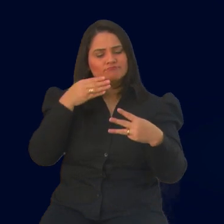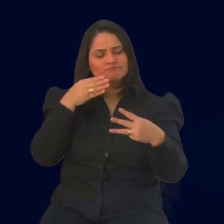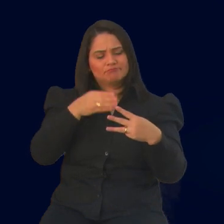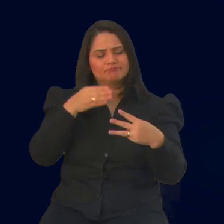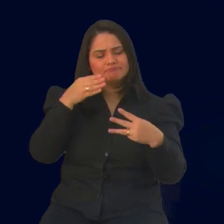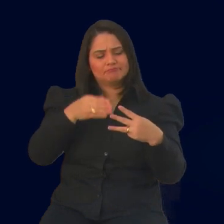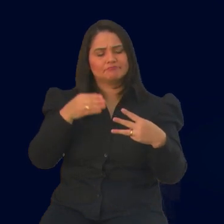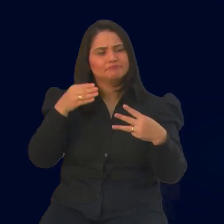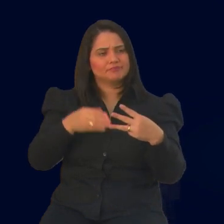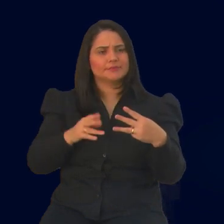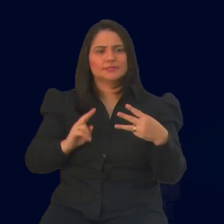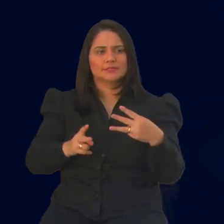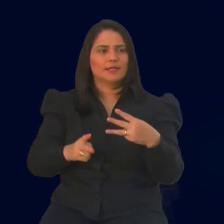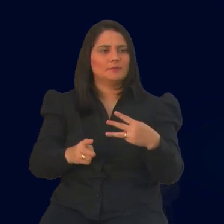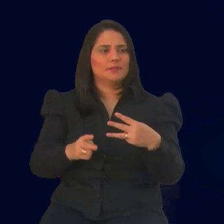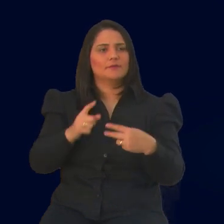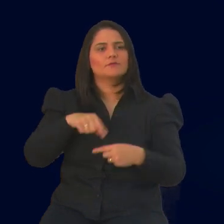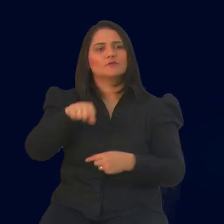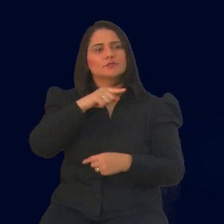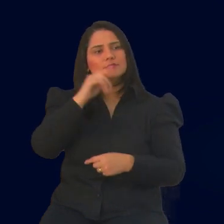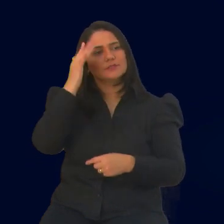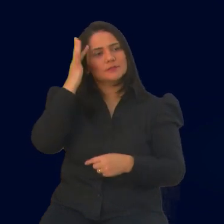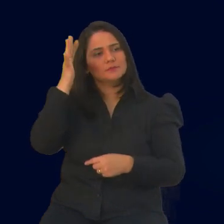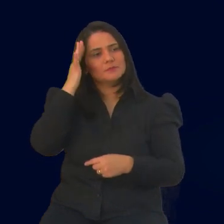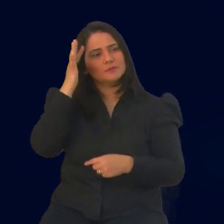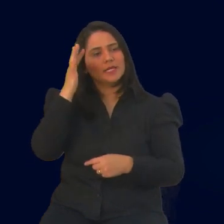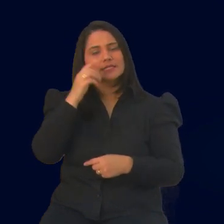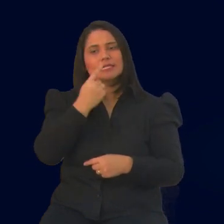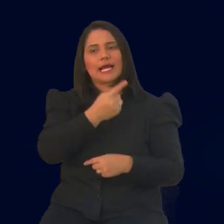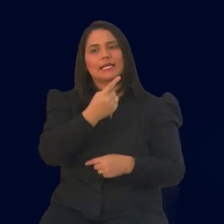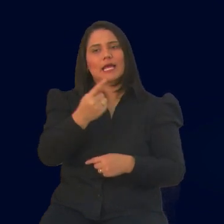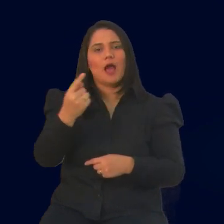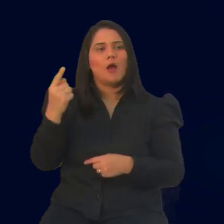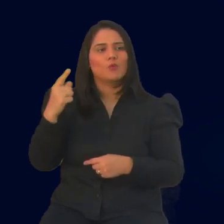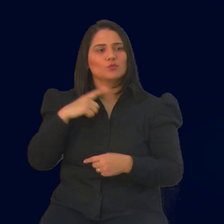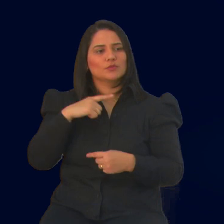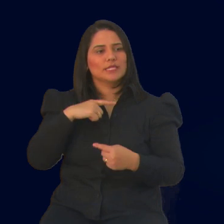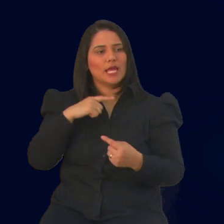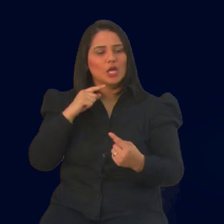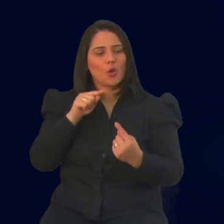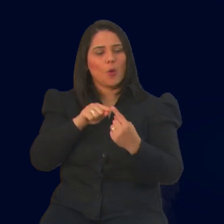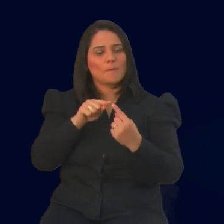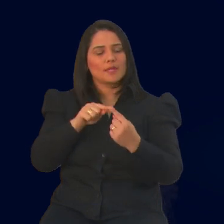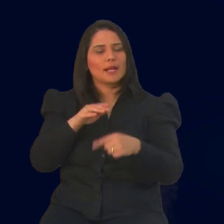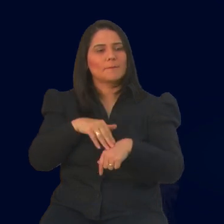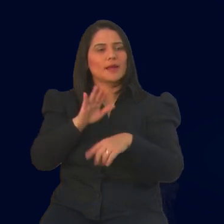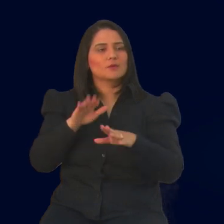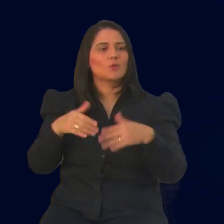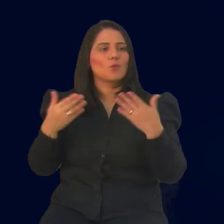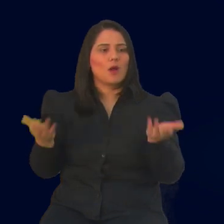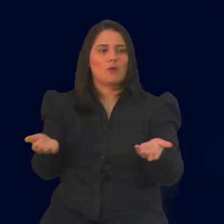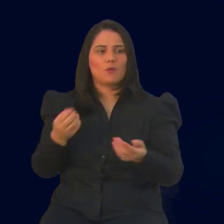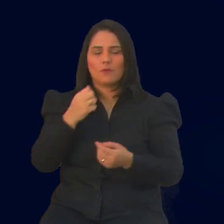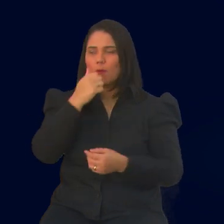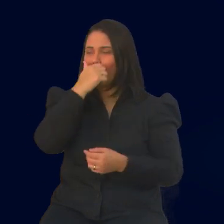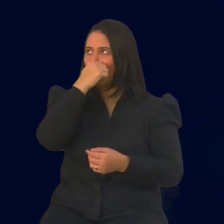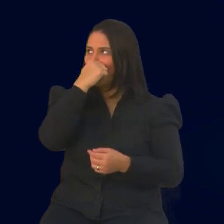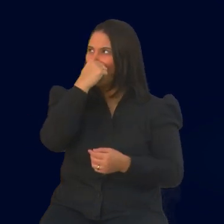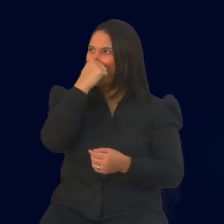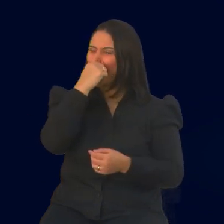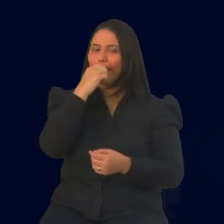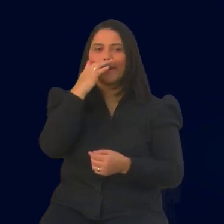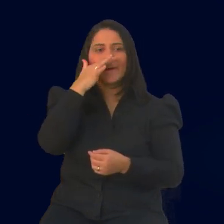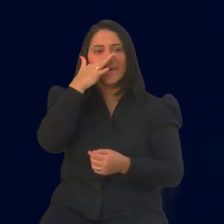E que vocês pensem qual que vocês têm se identificado mais. Então, vamos falar de uma comunicação passiva,